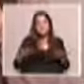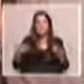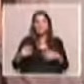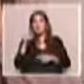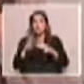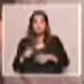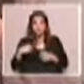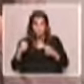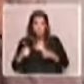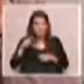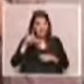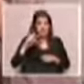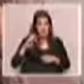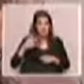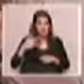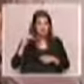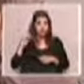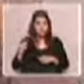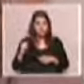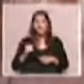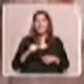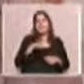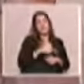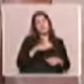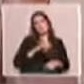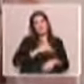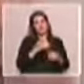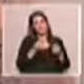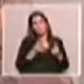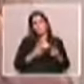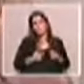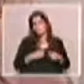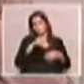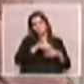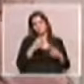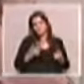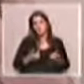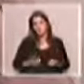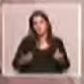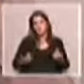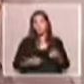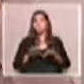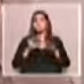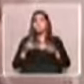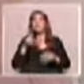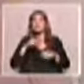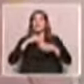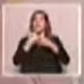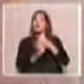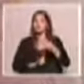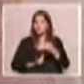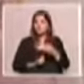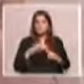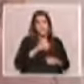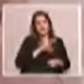partida... Os teores de lactose num queijo é muito reduzido comparativamente com o leite. E, portanto, tal como já acontece no iogurte, no queijo ainda é